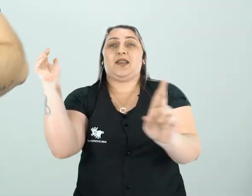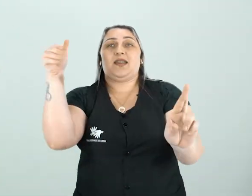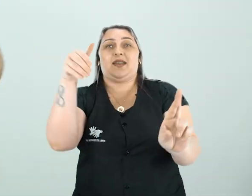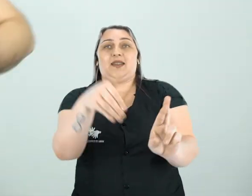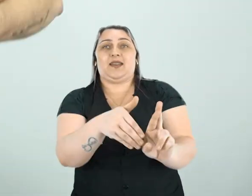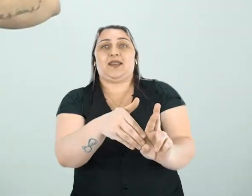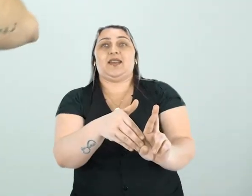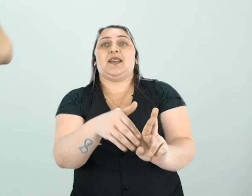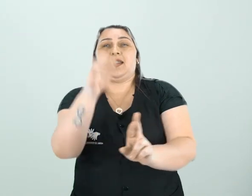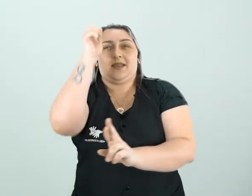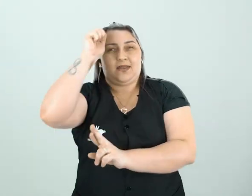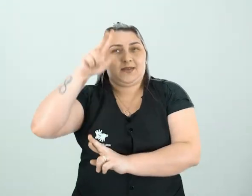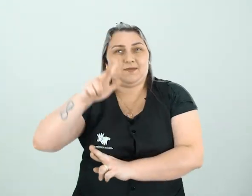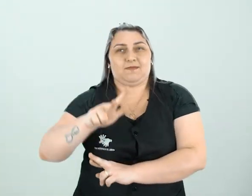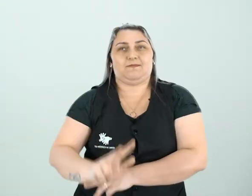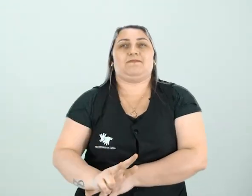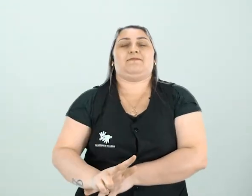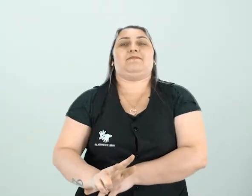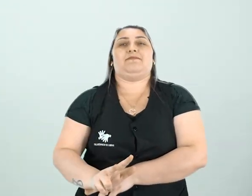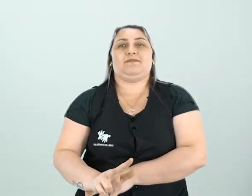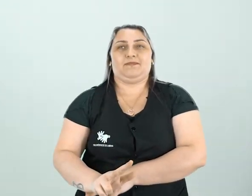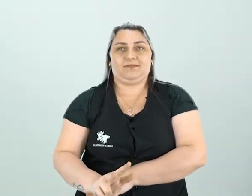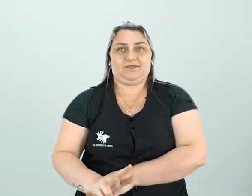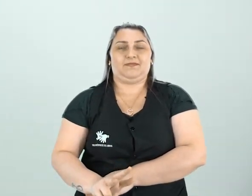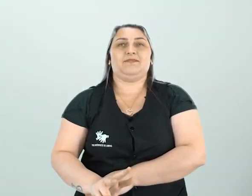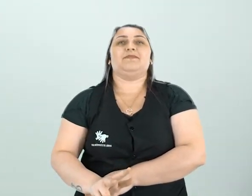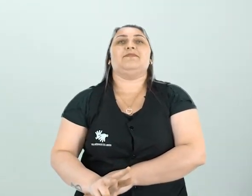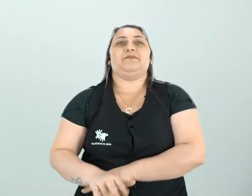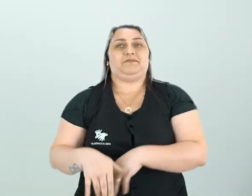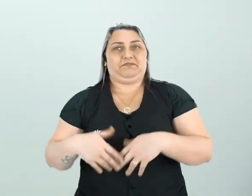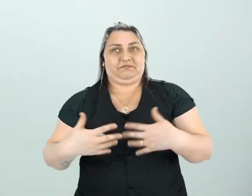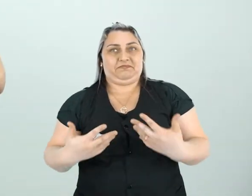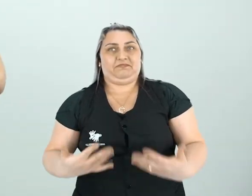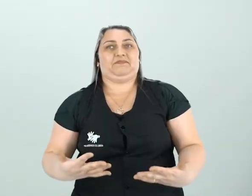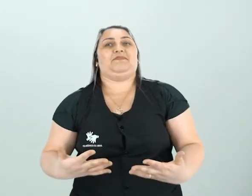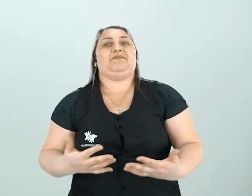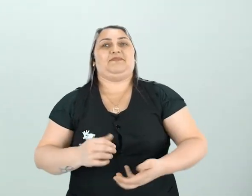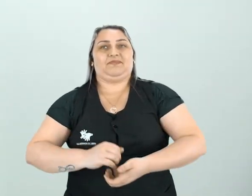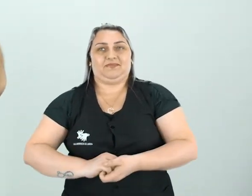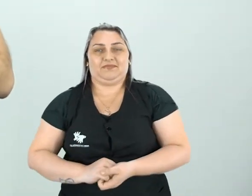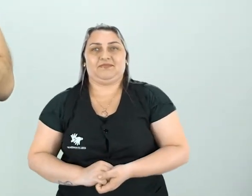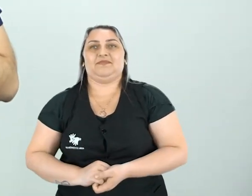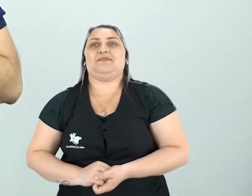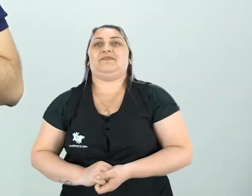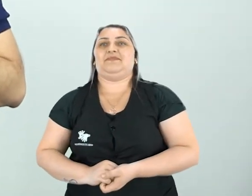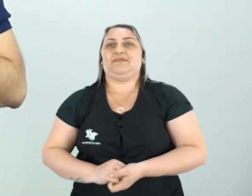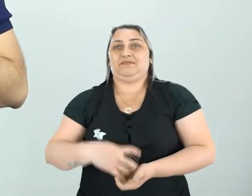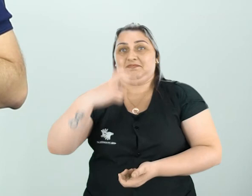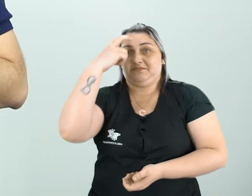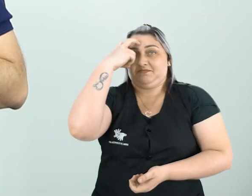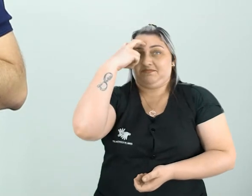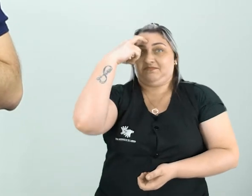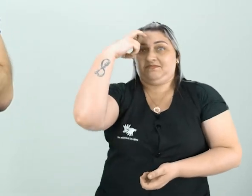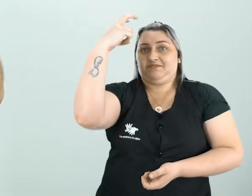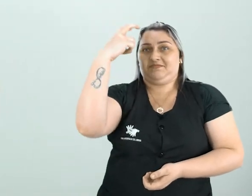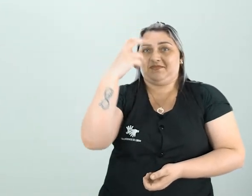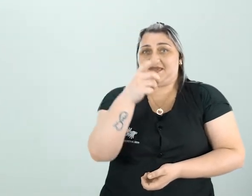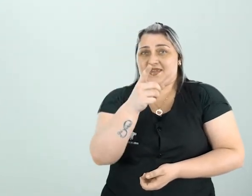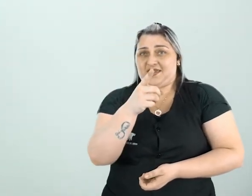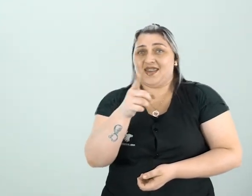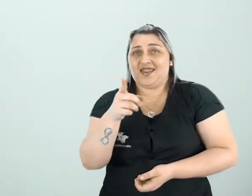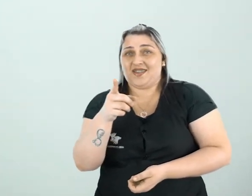a astúcia, né, a esperteza. E será que ela